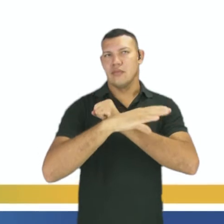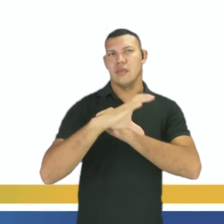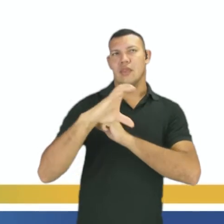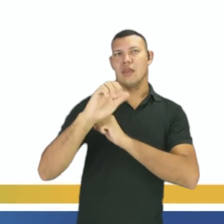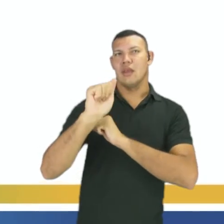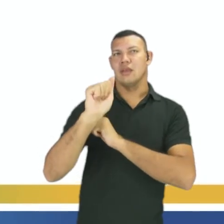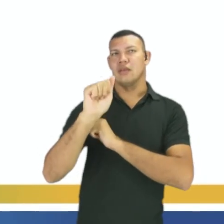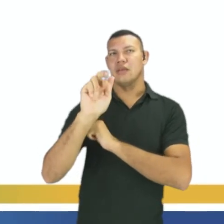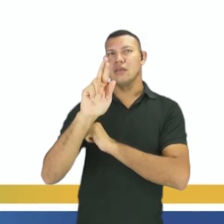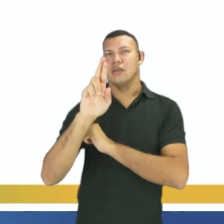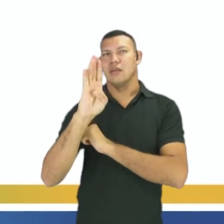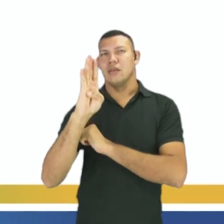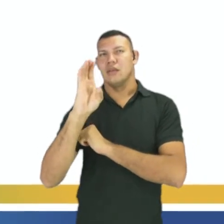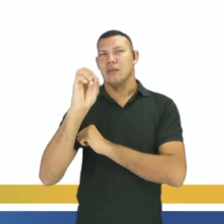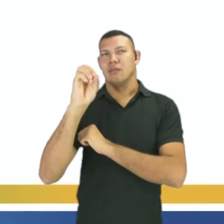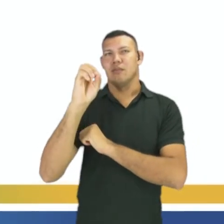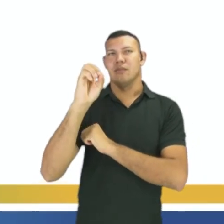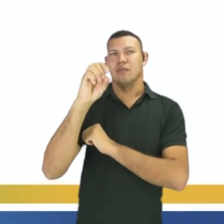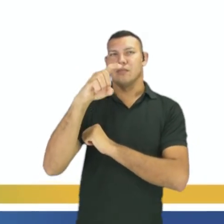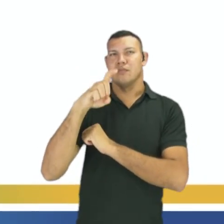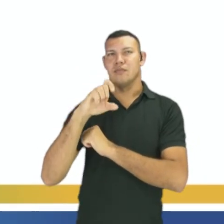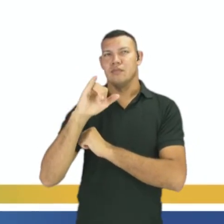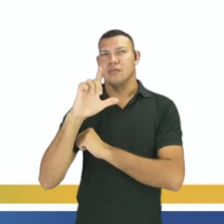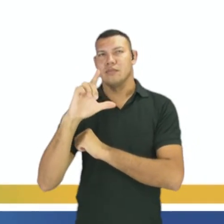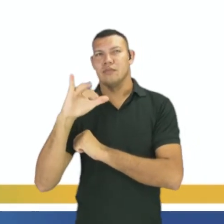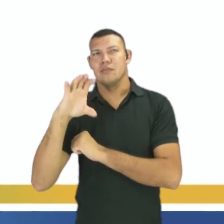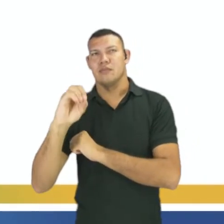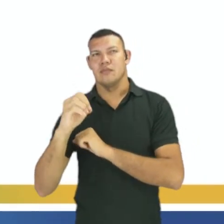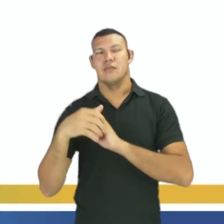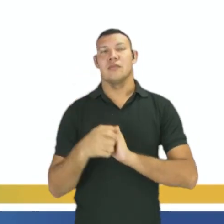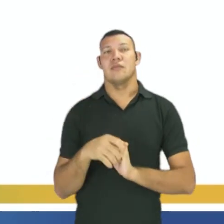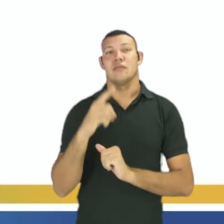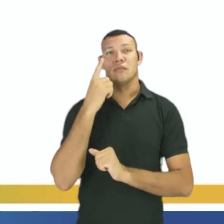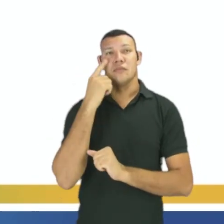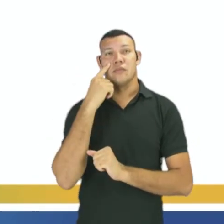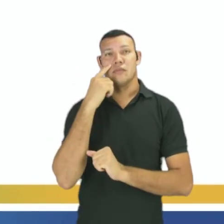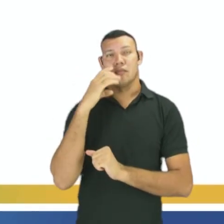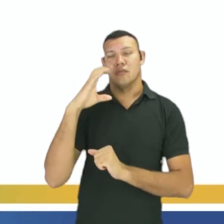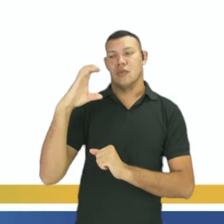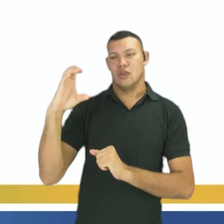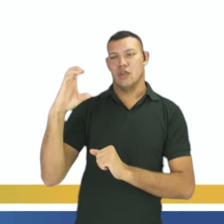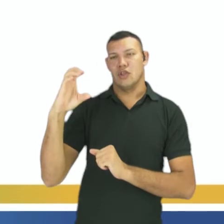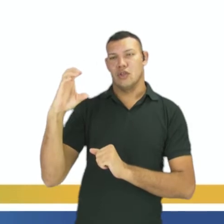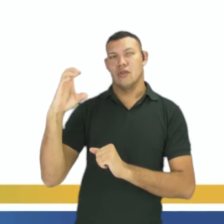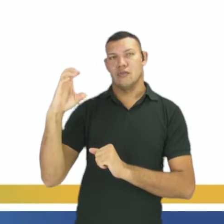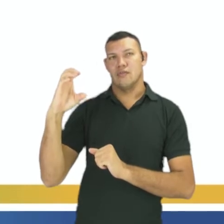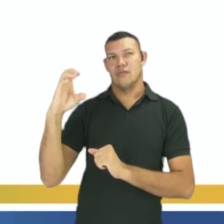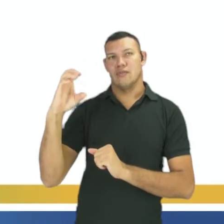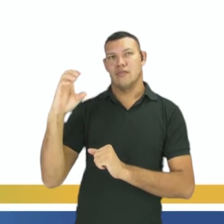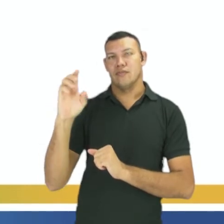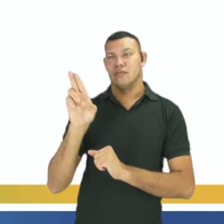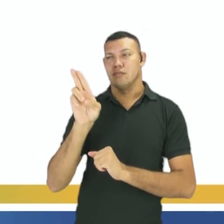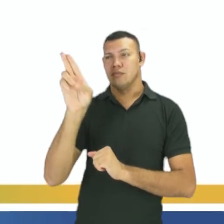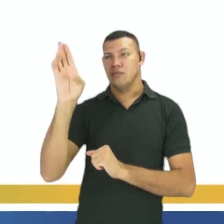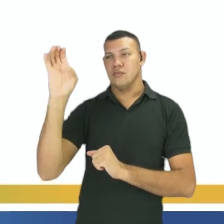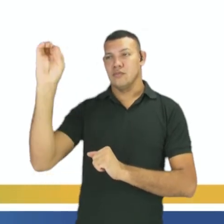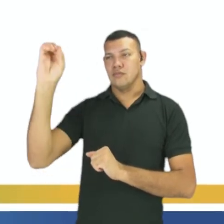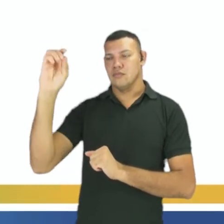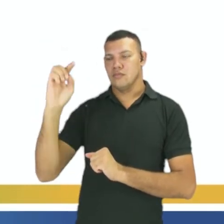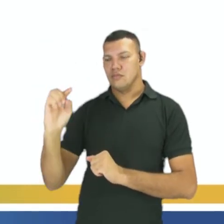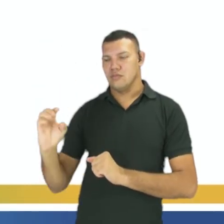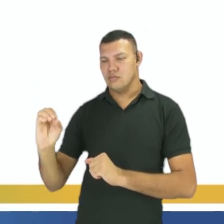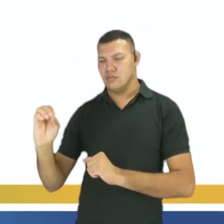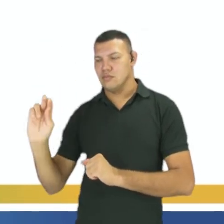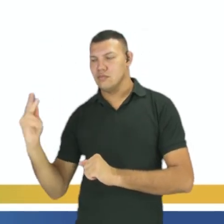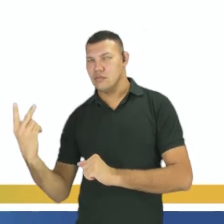sempre no final da cadeia orgânica, ele sempre vai se encontrar no final, que é uma carbonila com dupla